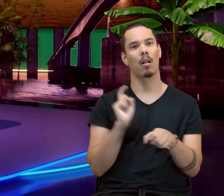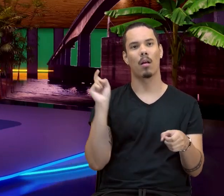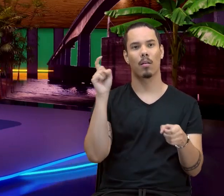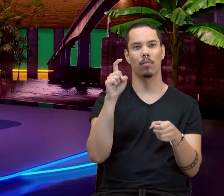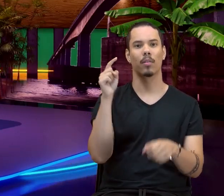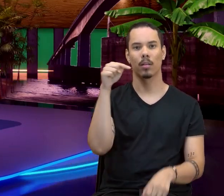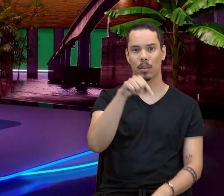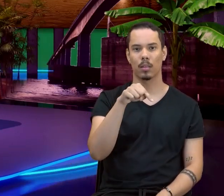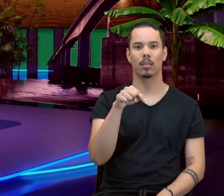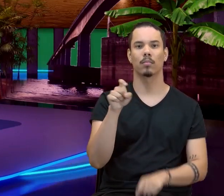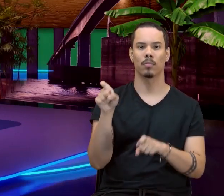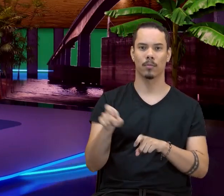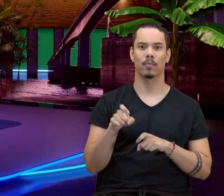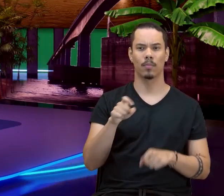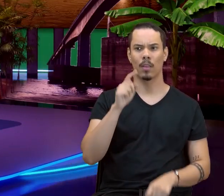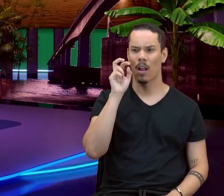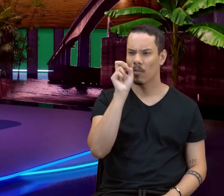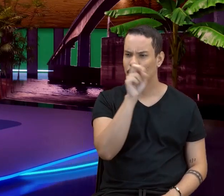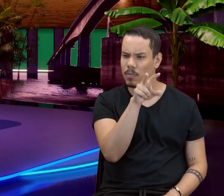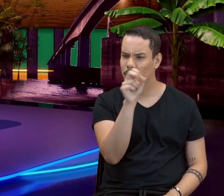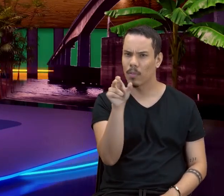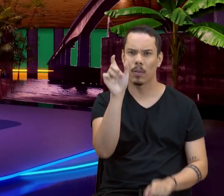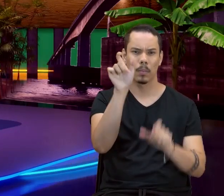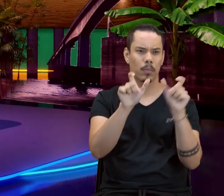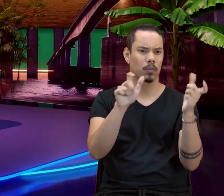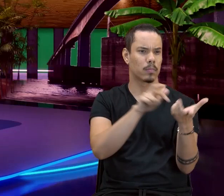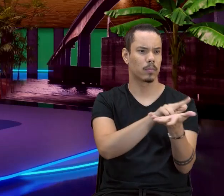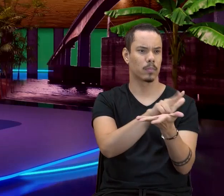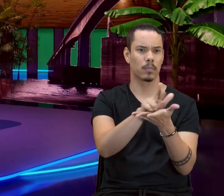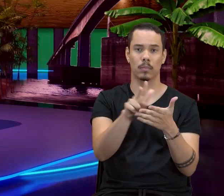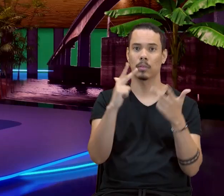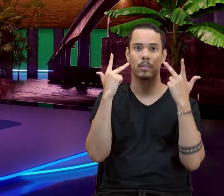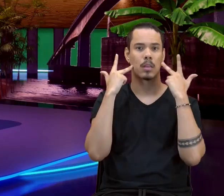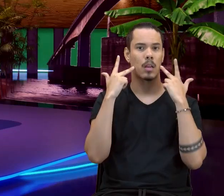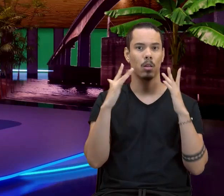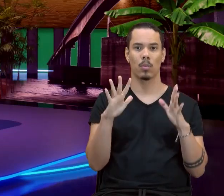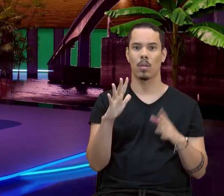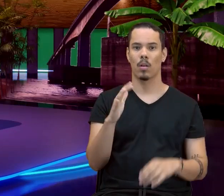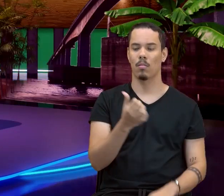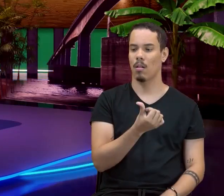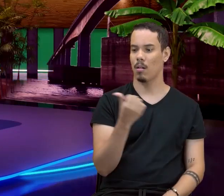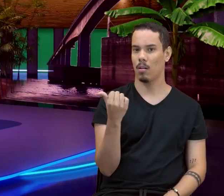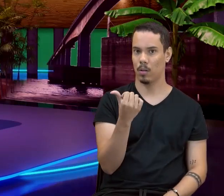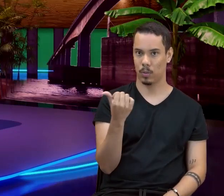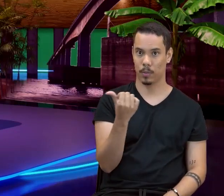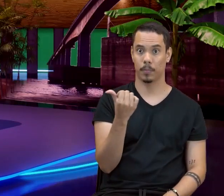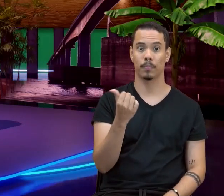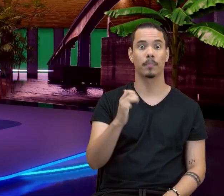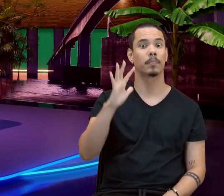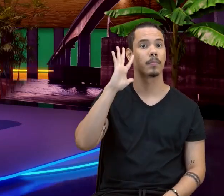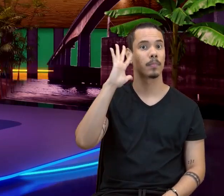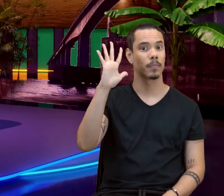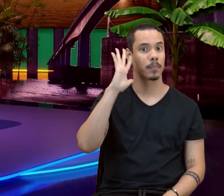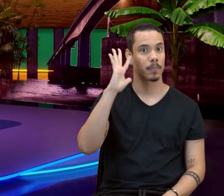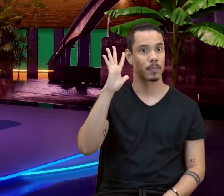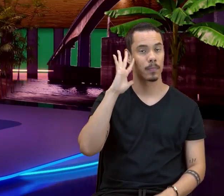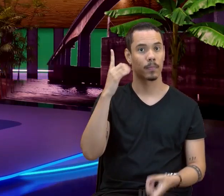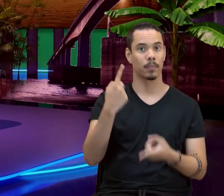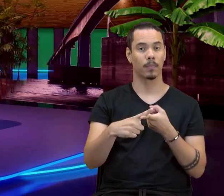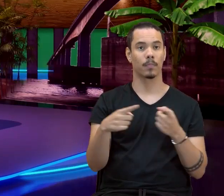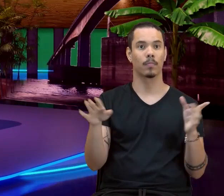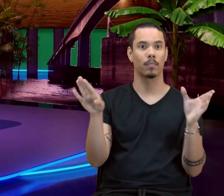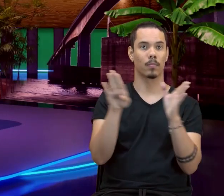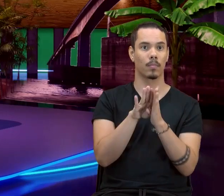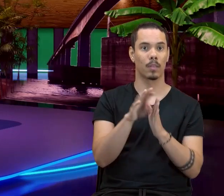várias pessoas. E era comum e natural a gente pegar carona. E imagina, eu chegava quase, pau de arara, se jogasse